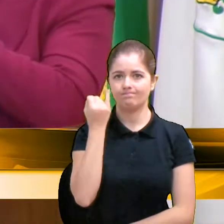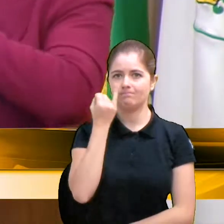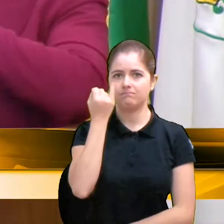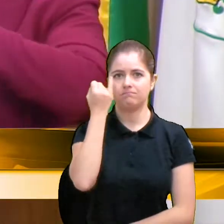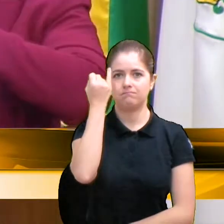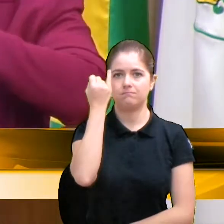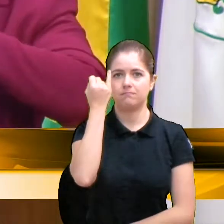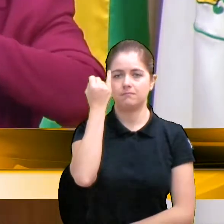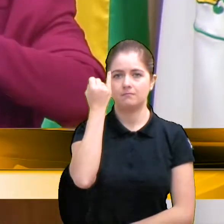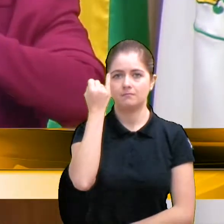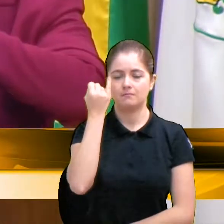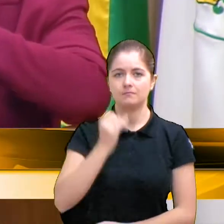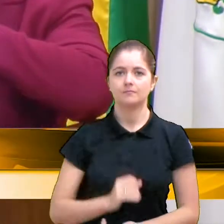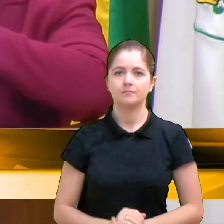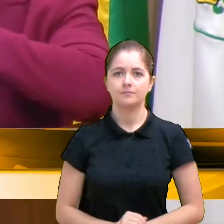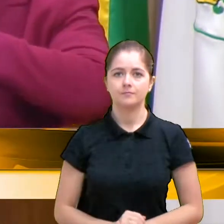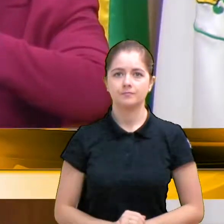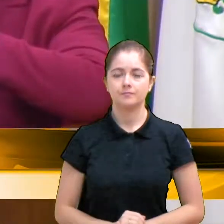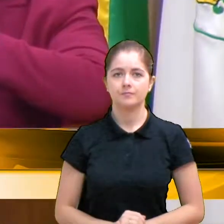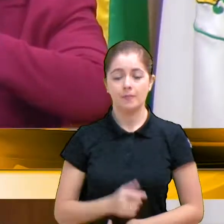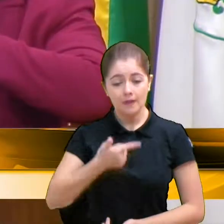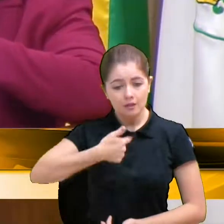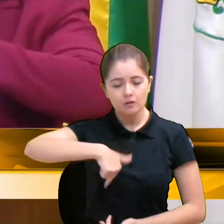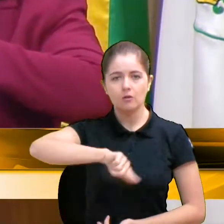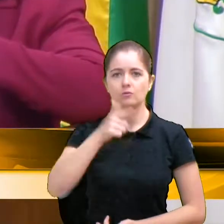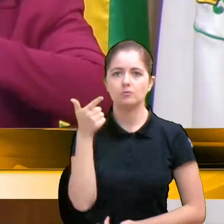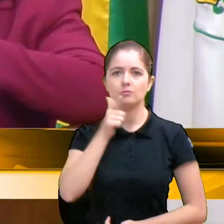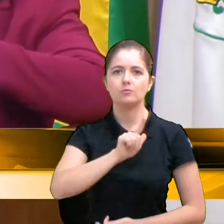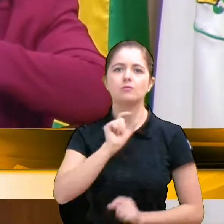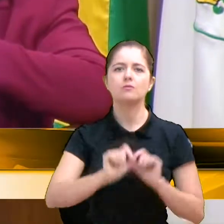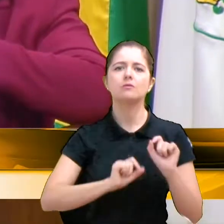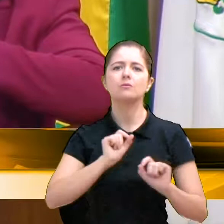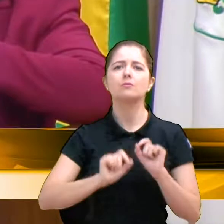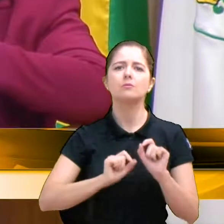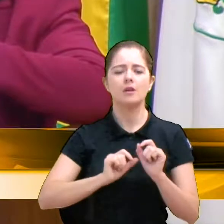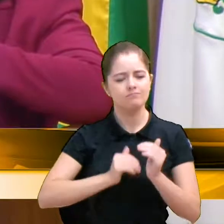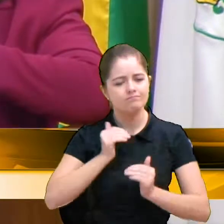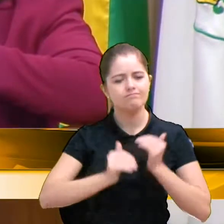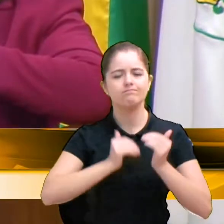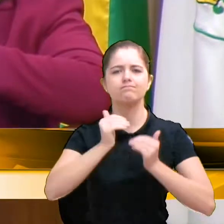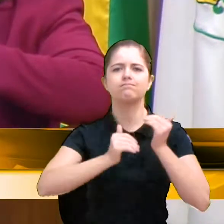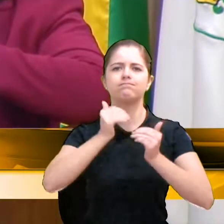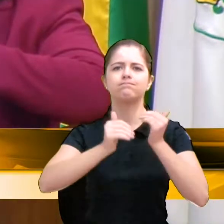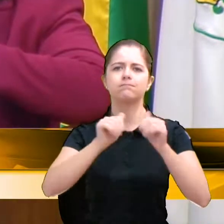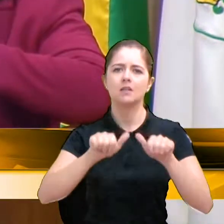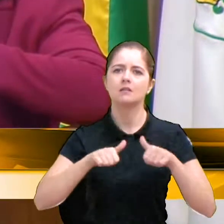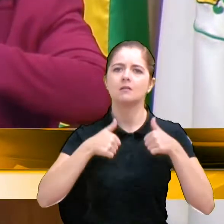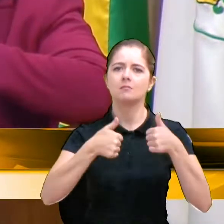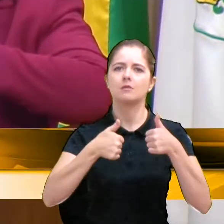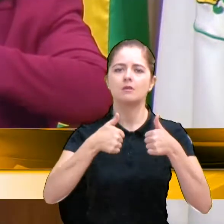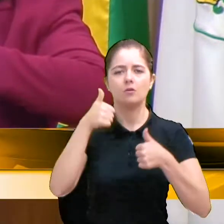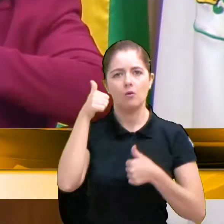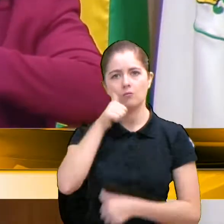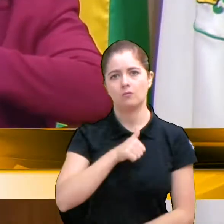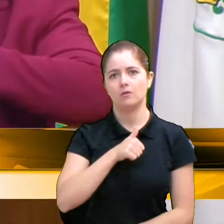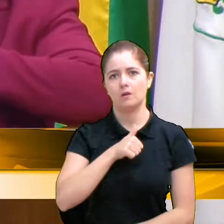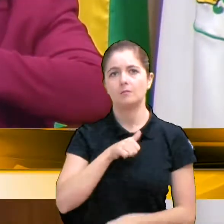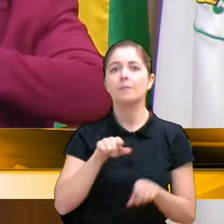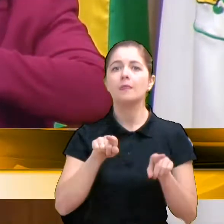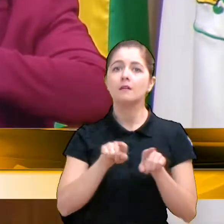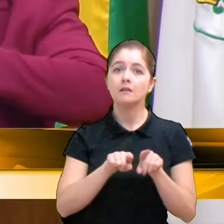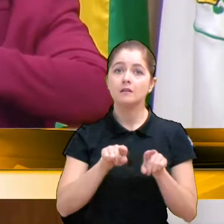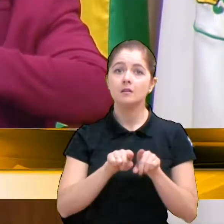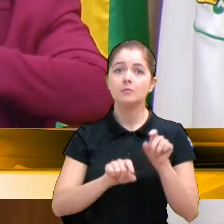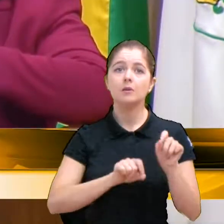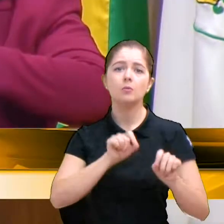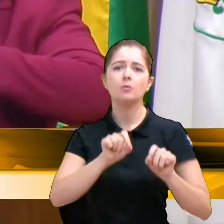importância para que a gente desenvolva ações para as mulheres, para que a gente inverta, né,